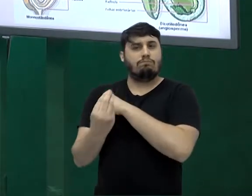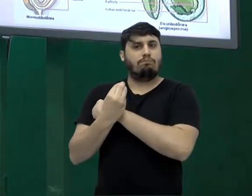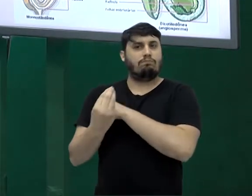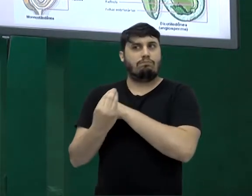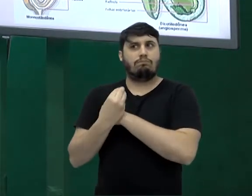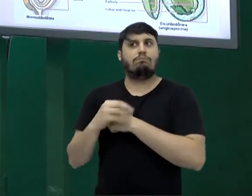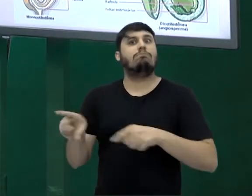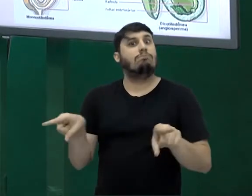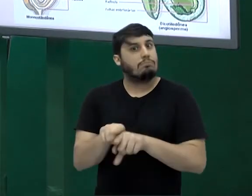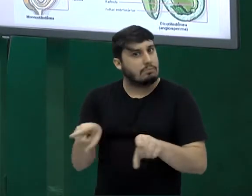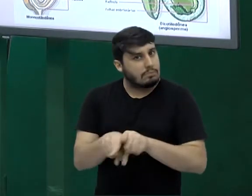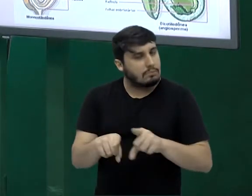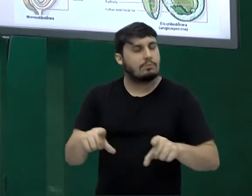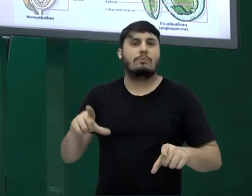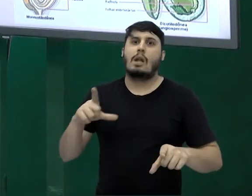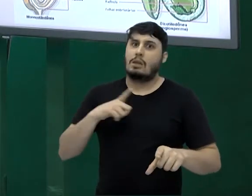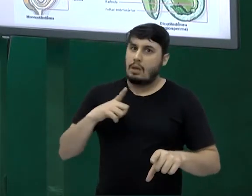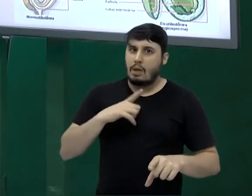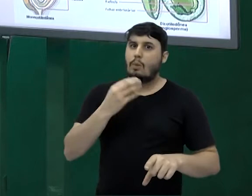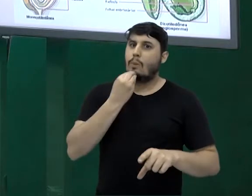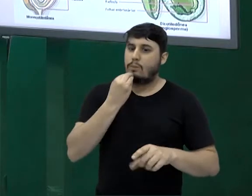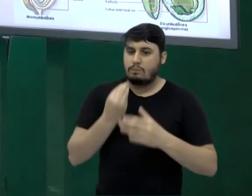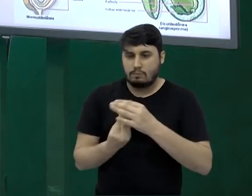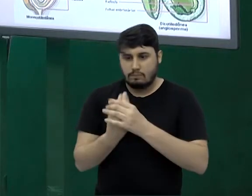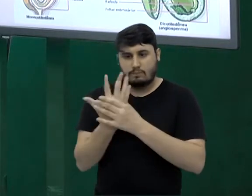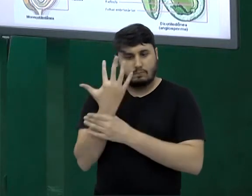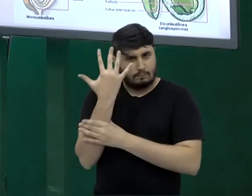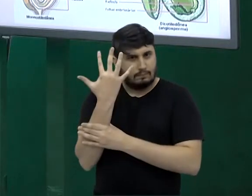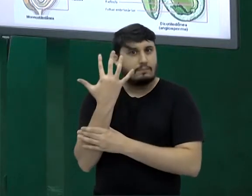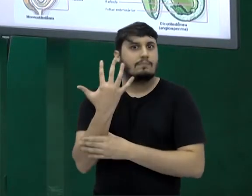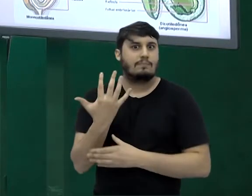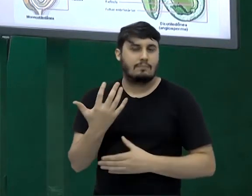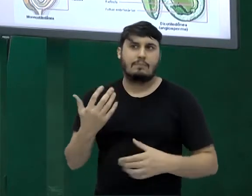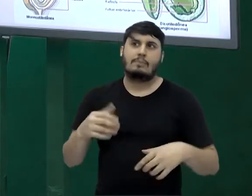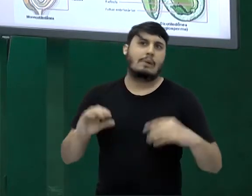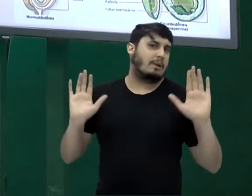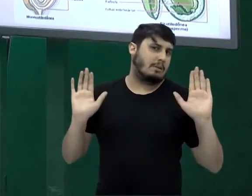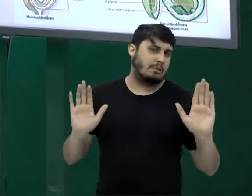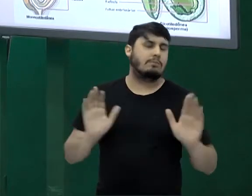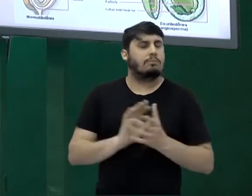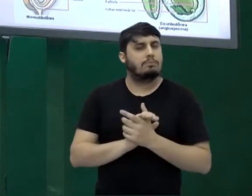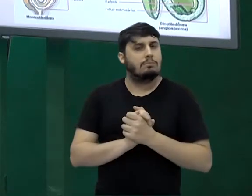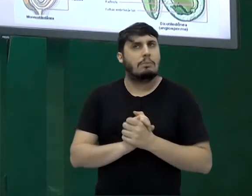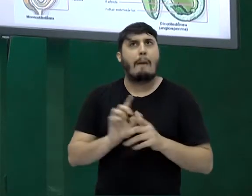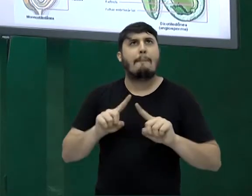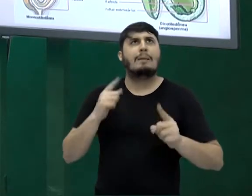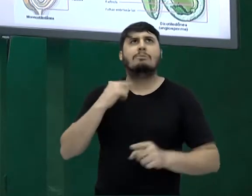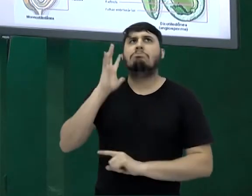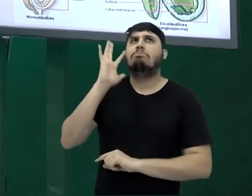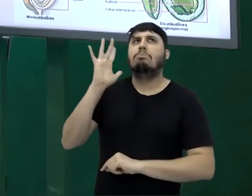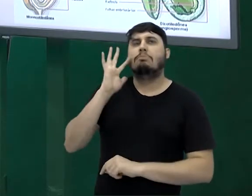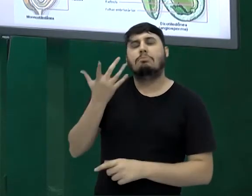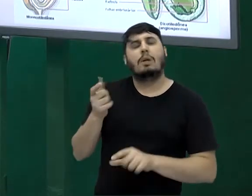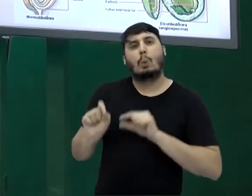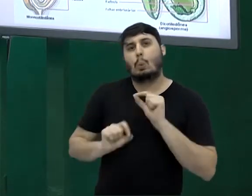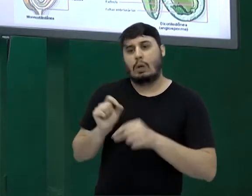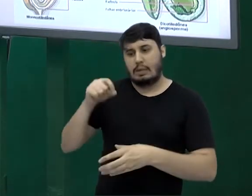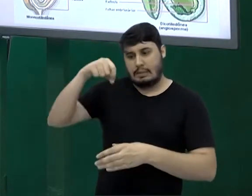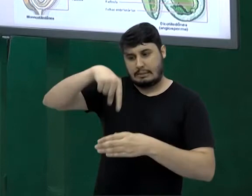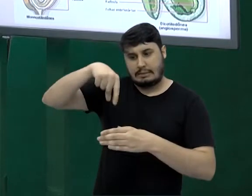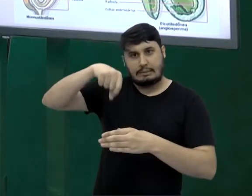dispersão. Ah, mas os esporos também. Ah, mas aí que tá. Nas sementes